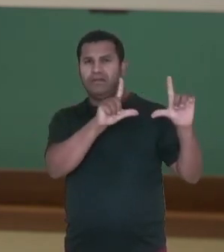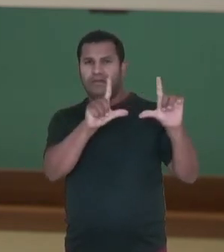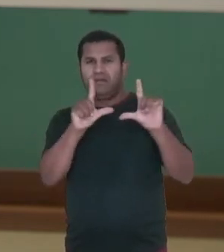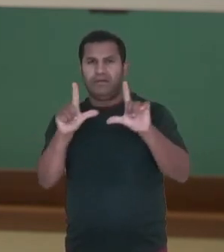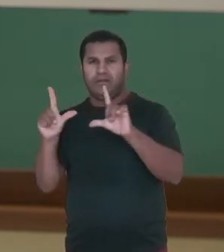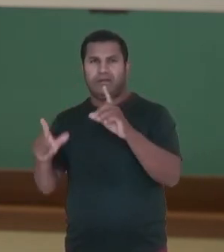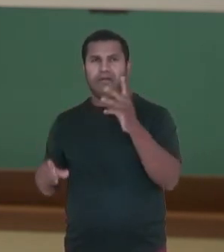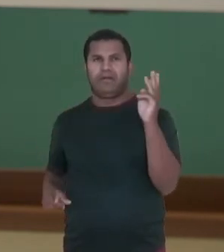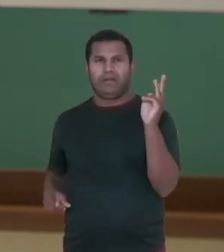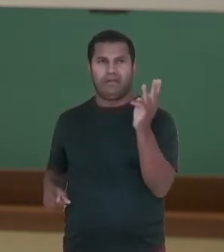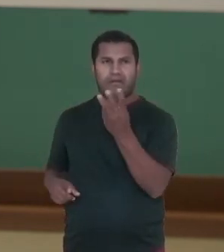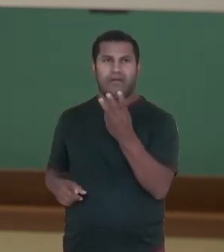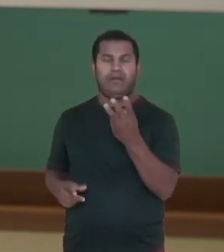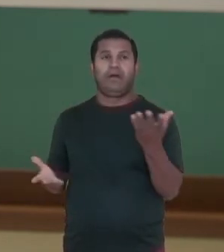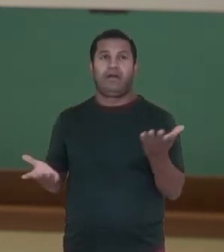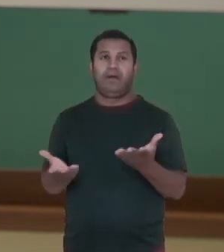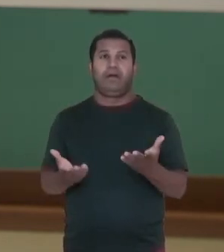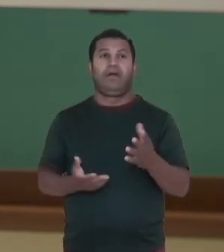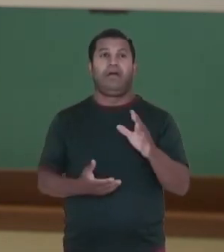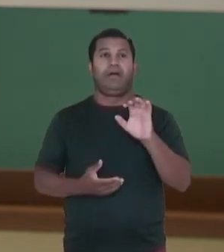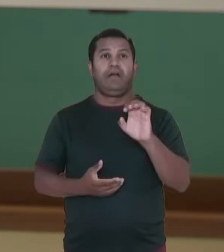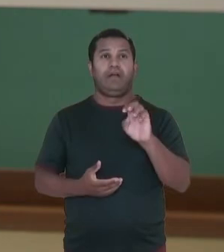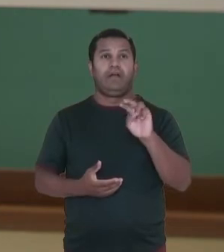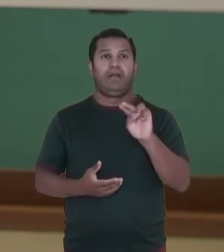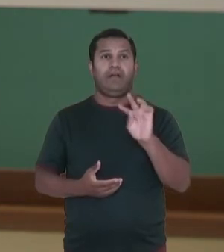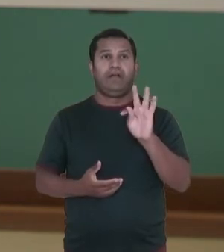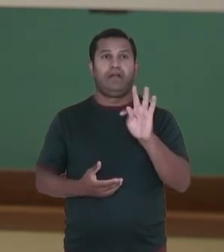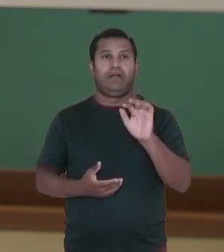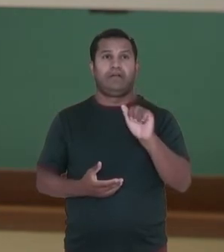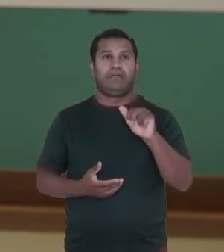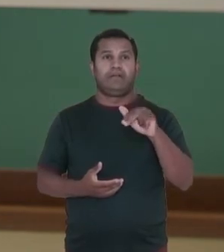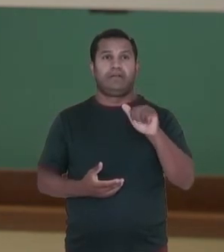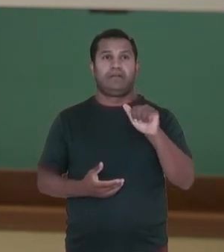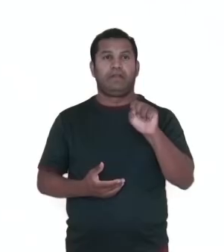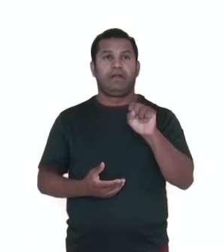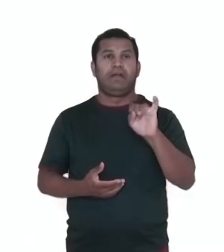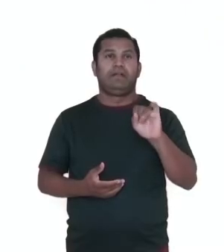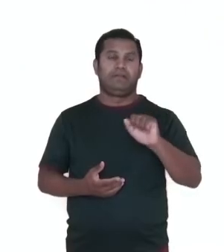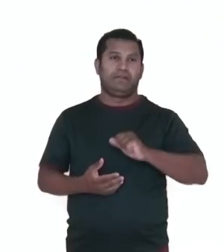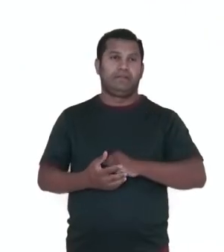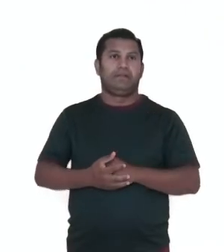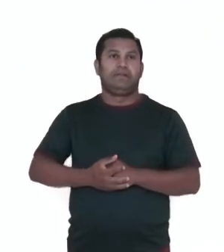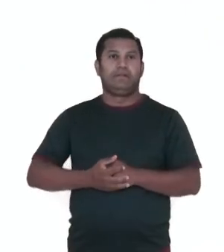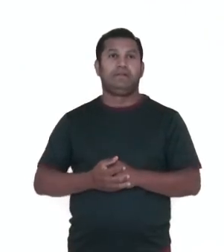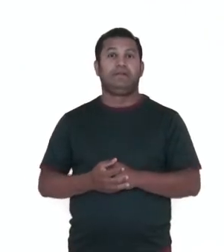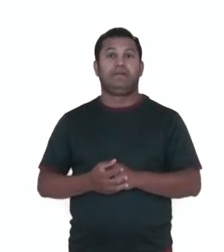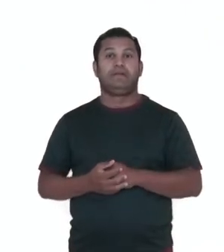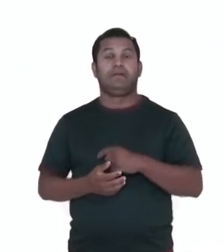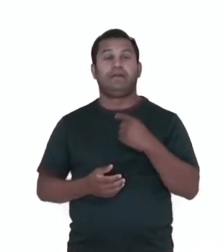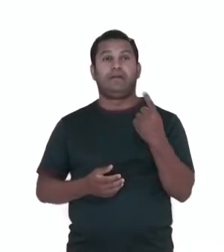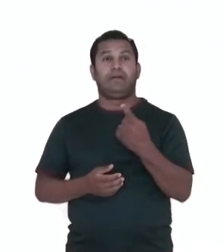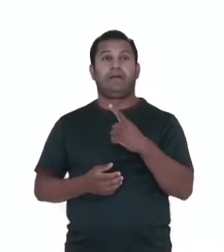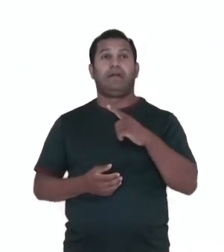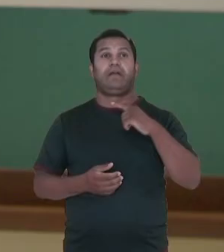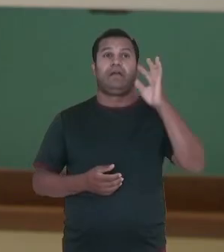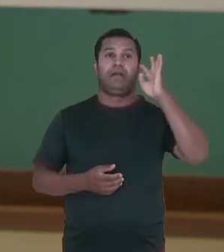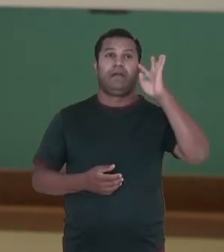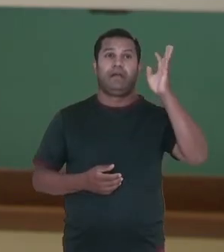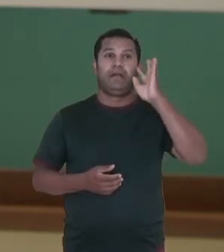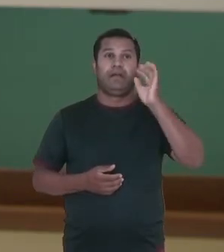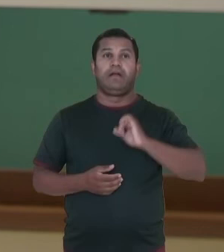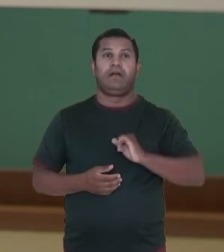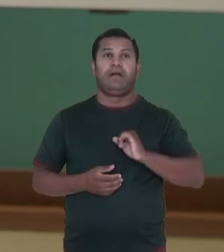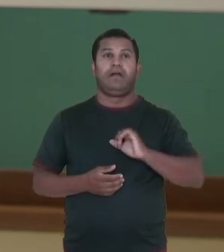Então, o nosso tema de agora é eutanásia. Então, o que que é eutanásia? Thanatos vem de morte.